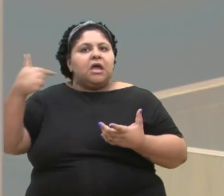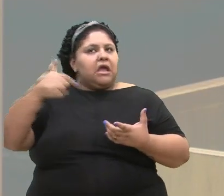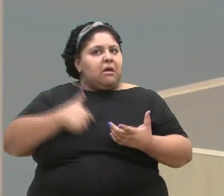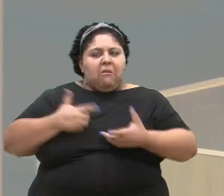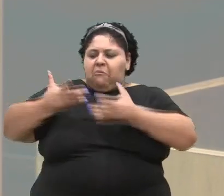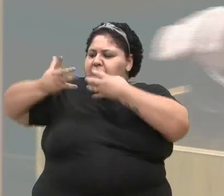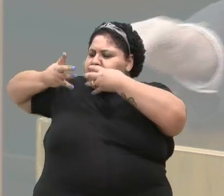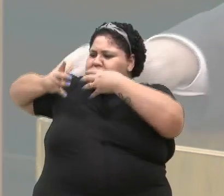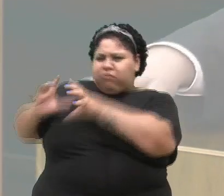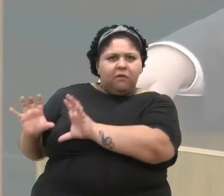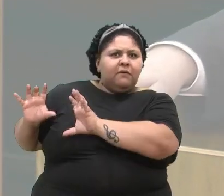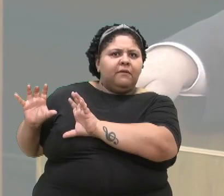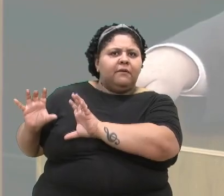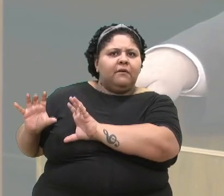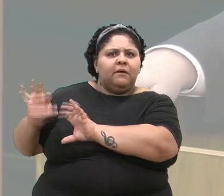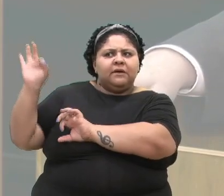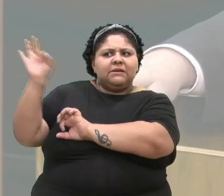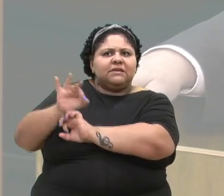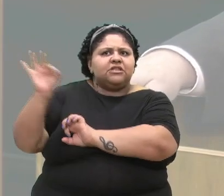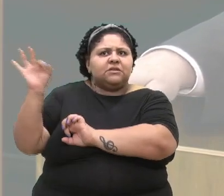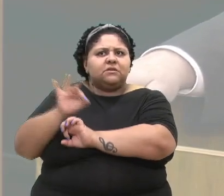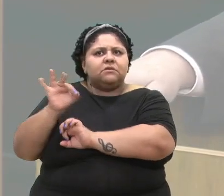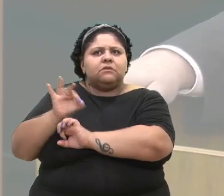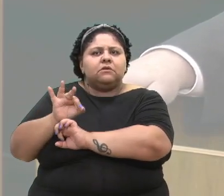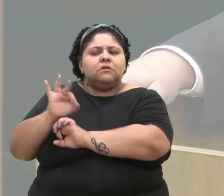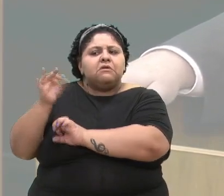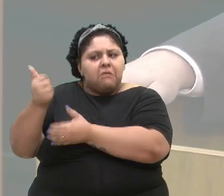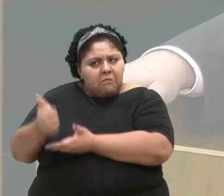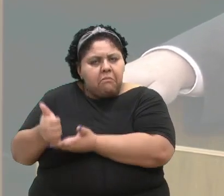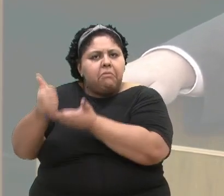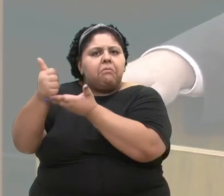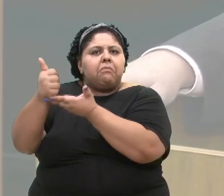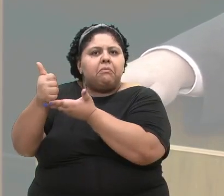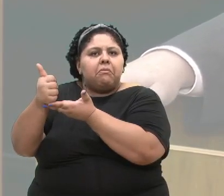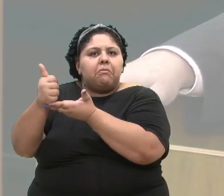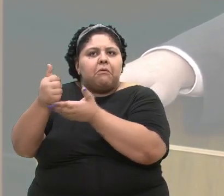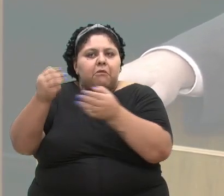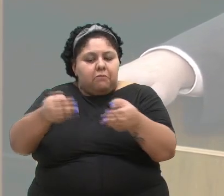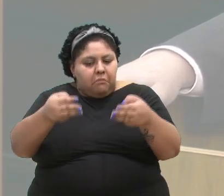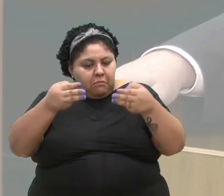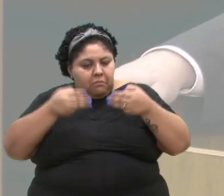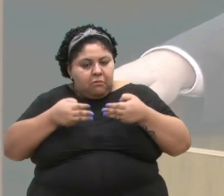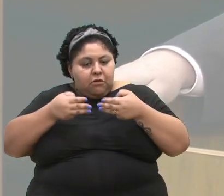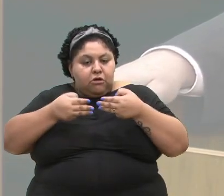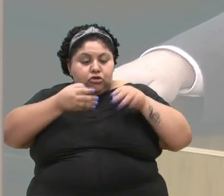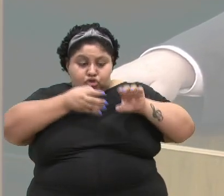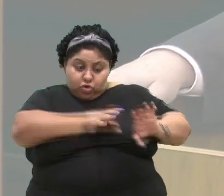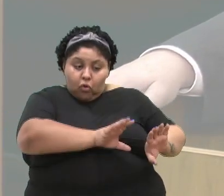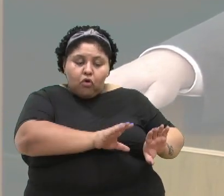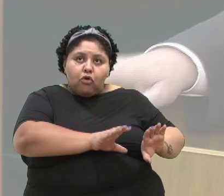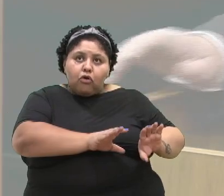totalmente contra essa taxação e sou a favor dessa moção de repúdio.